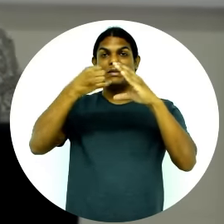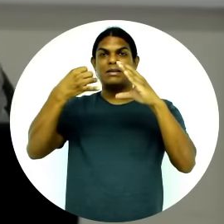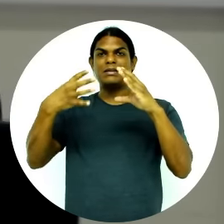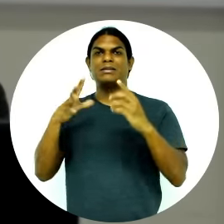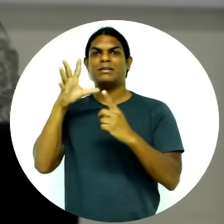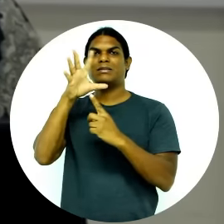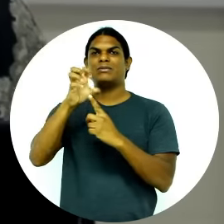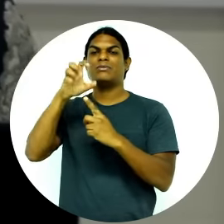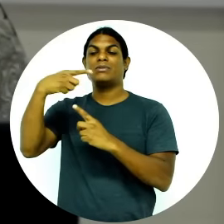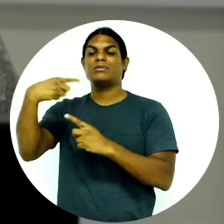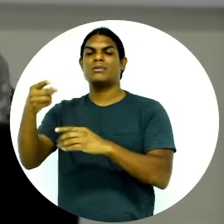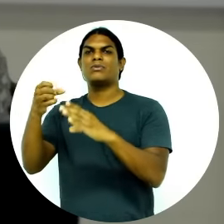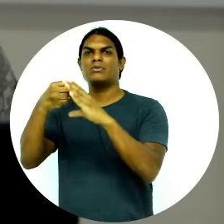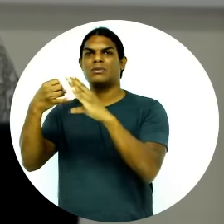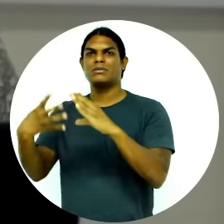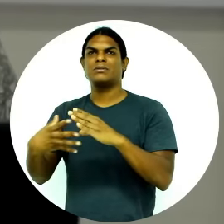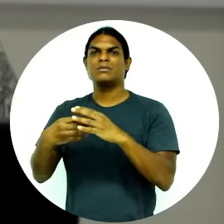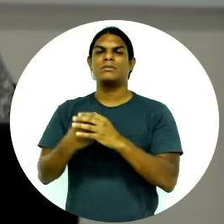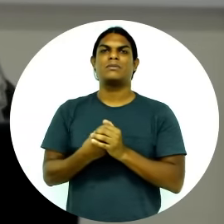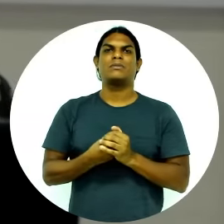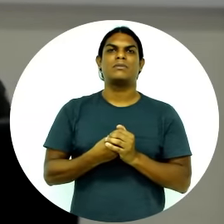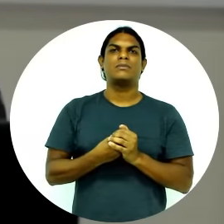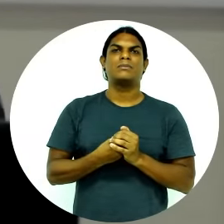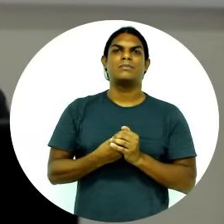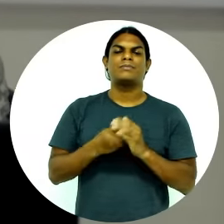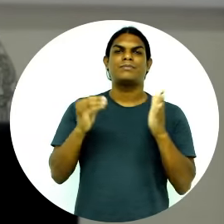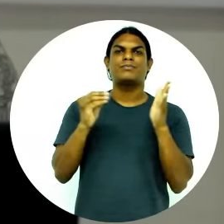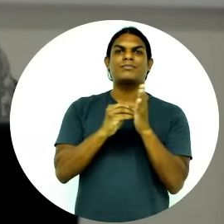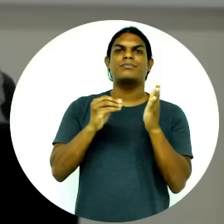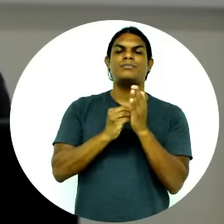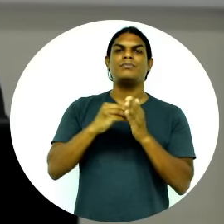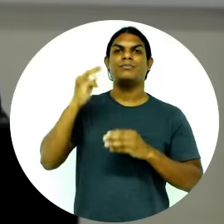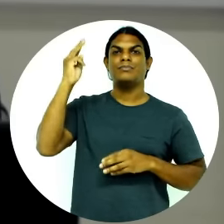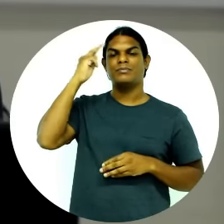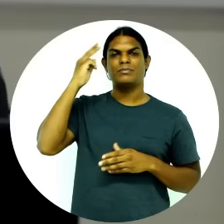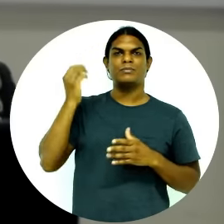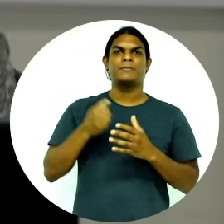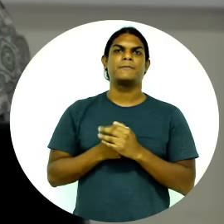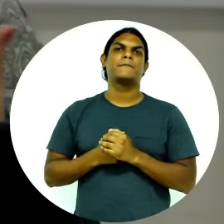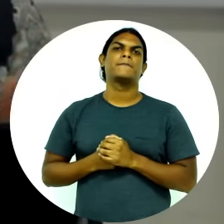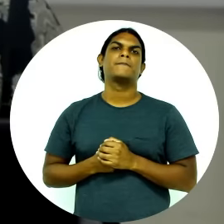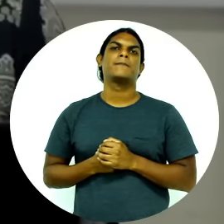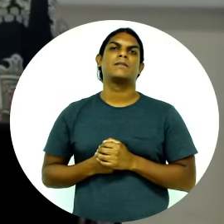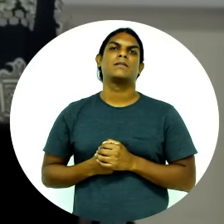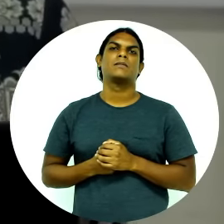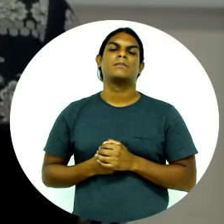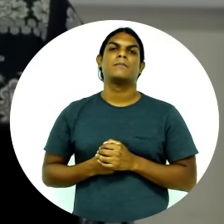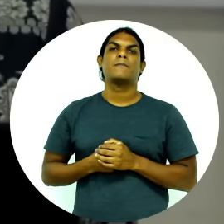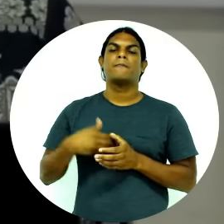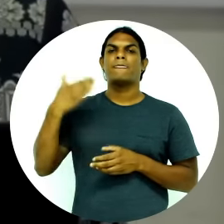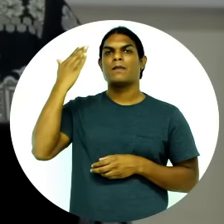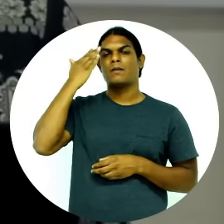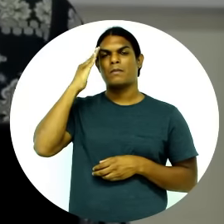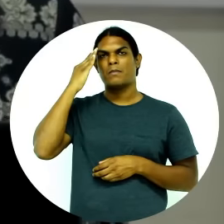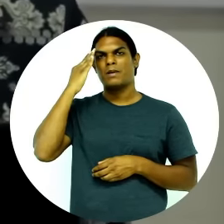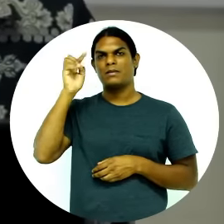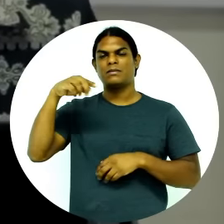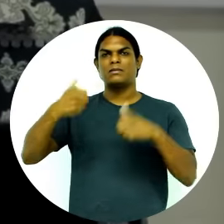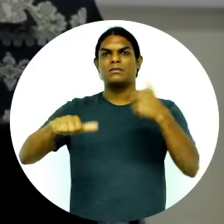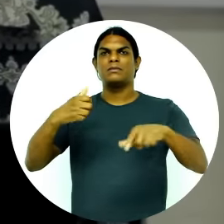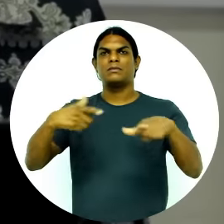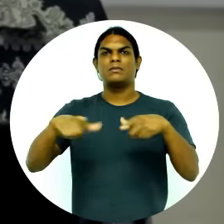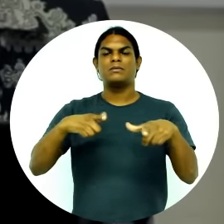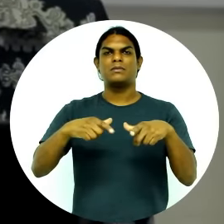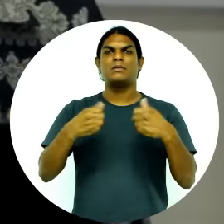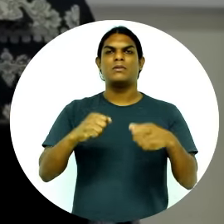necessariamente esse estabelecer pode não estar representando a realidade. Ele pode não ter bom